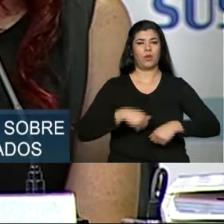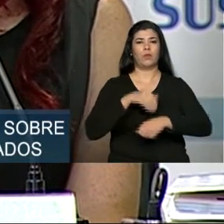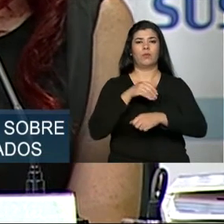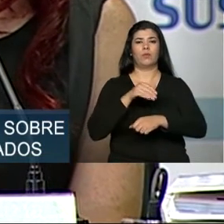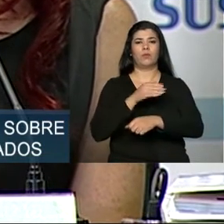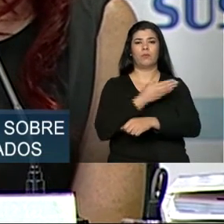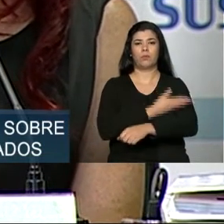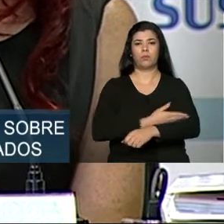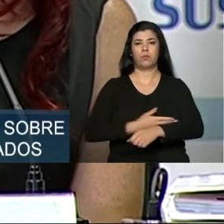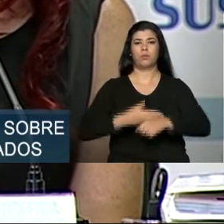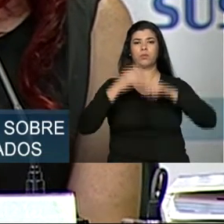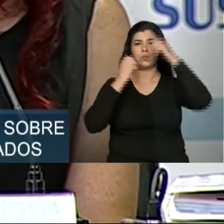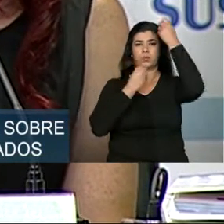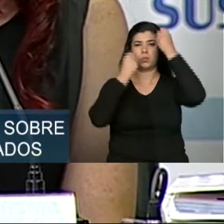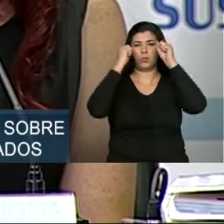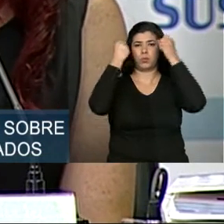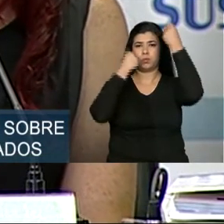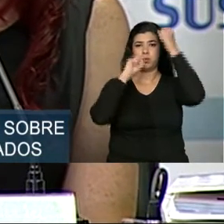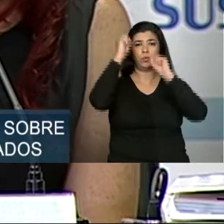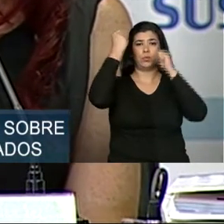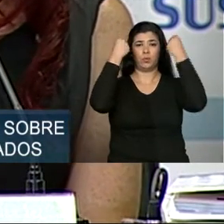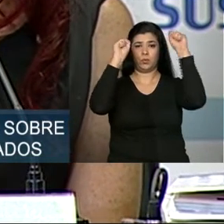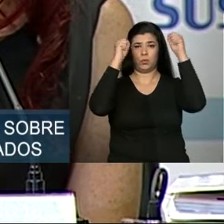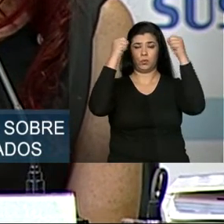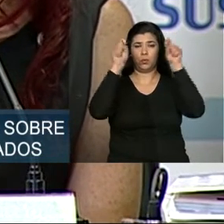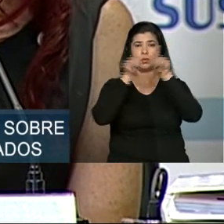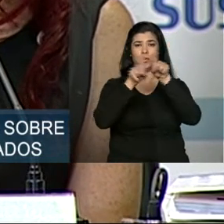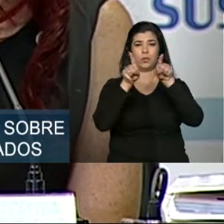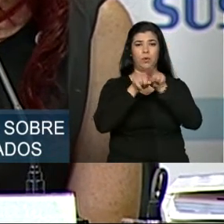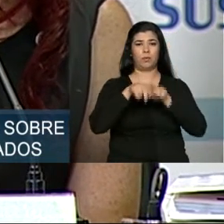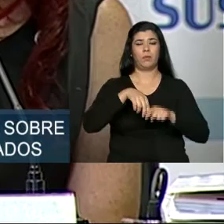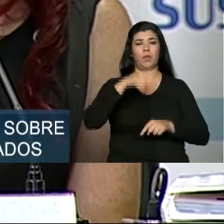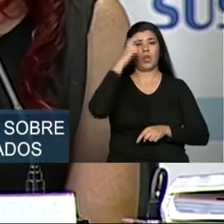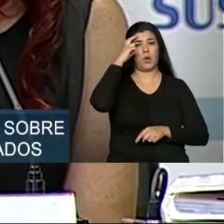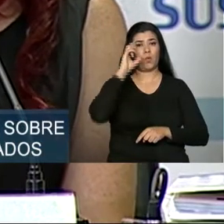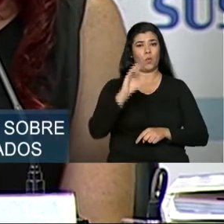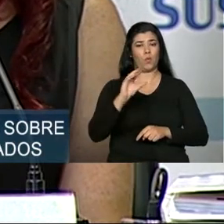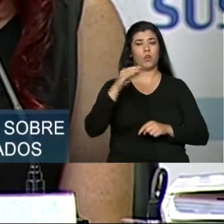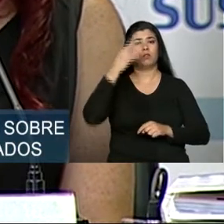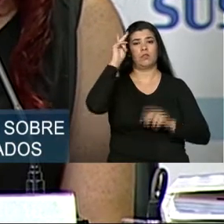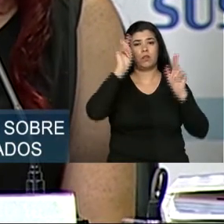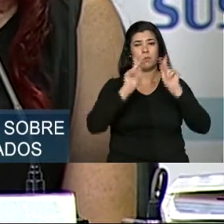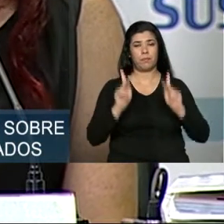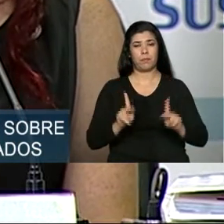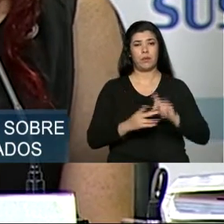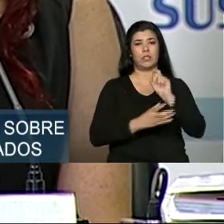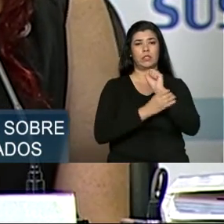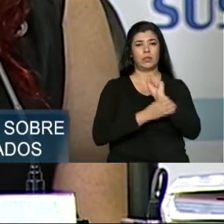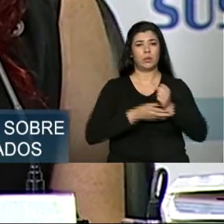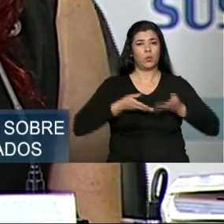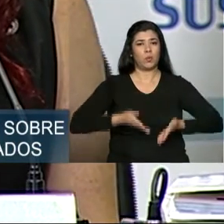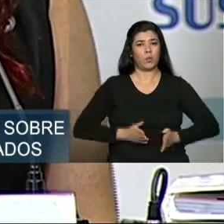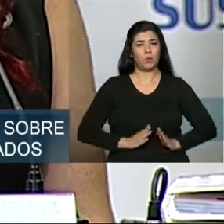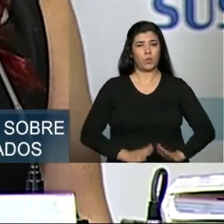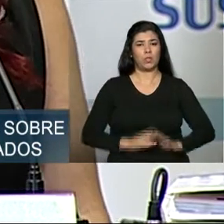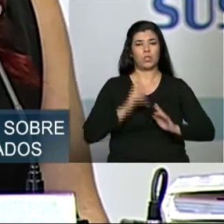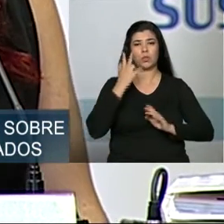à mobilidade segura, à cultura de paz e direitos humanos, parto normal e outros